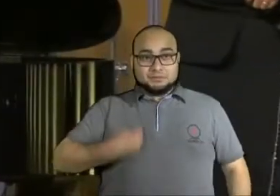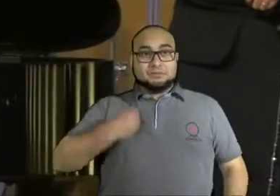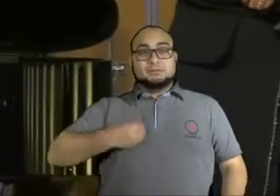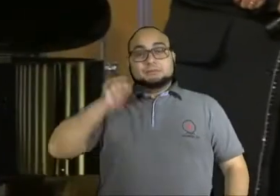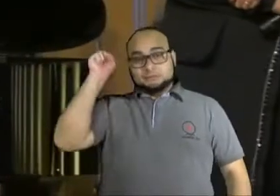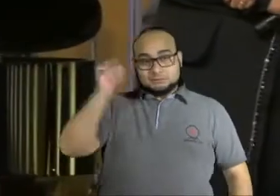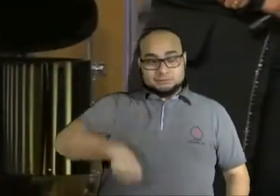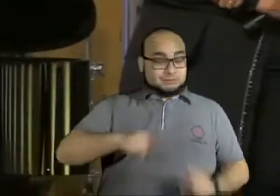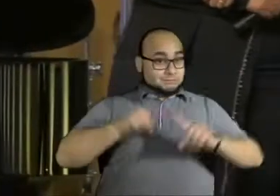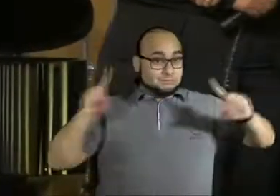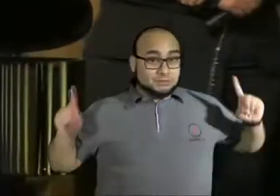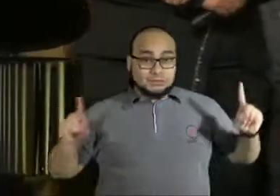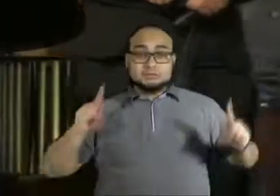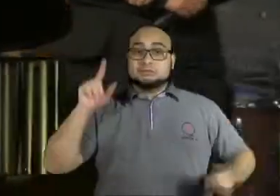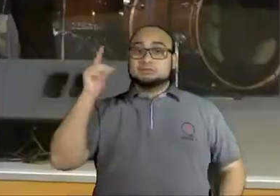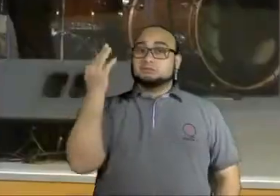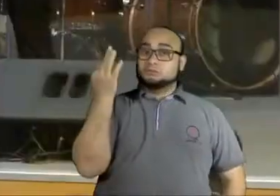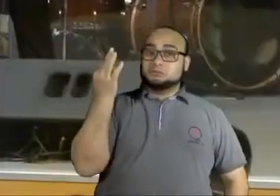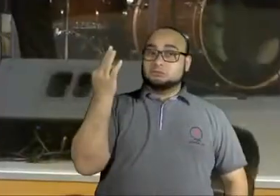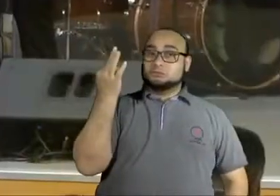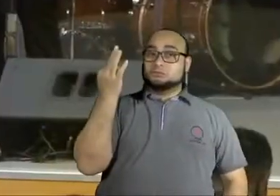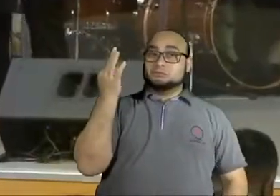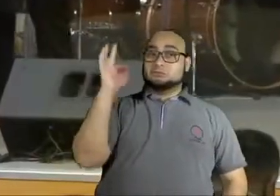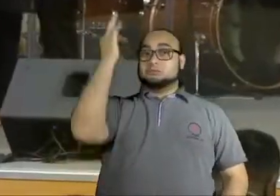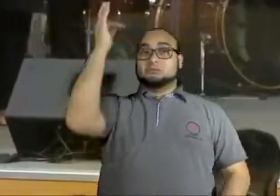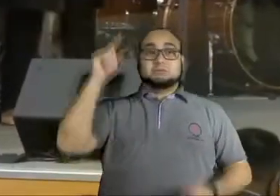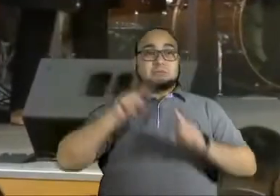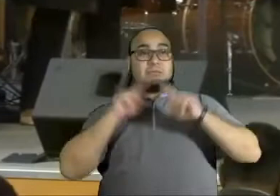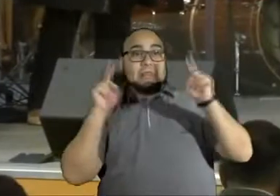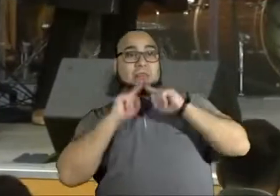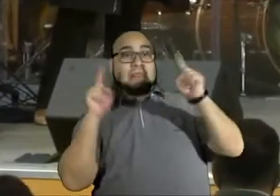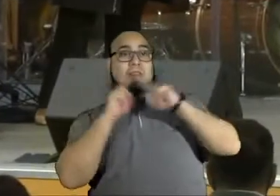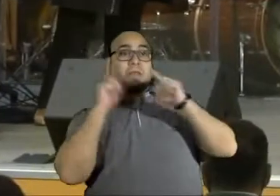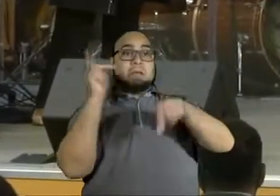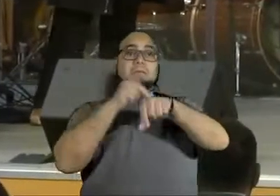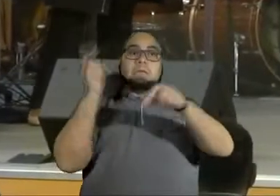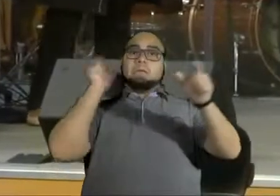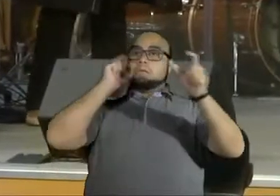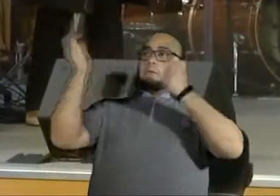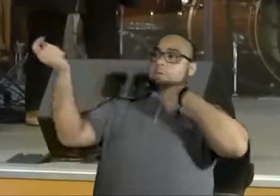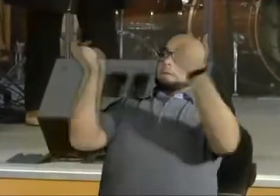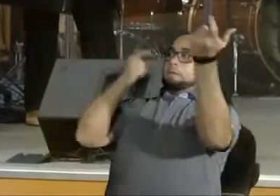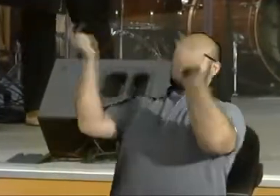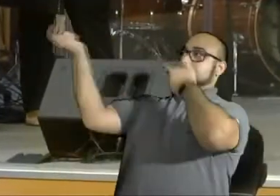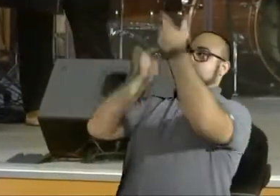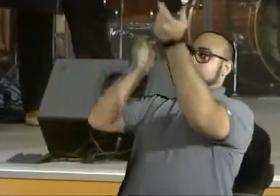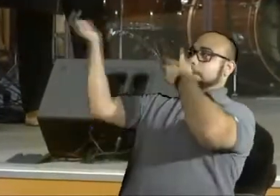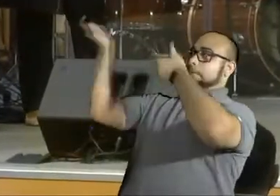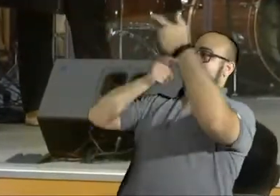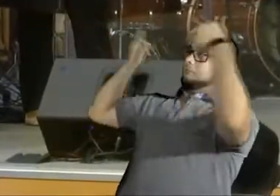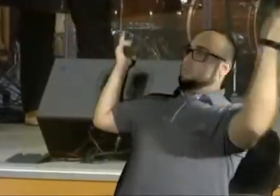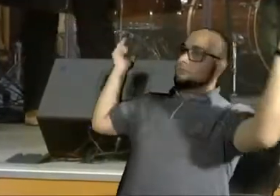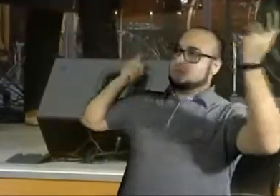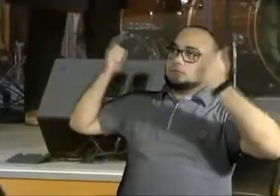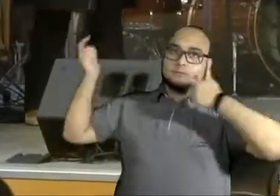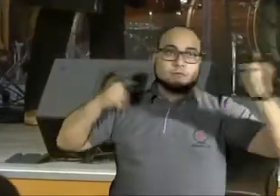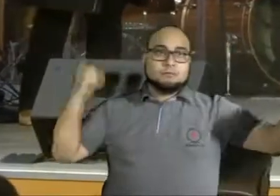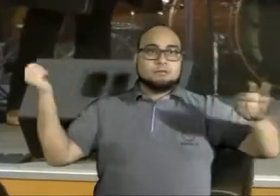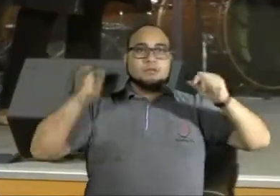contrário, recebe 1000 pedradas. Aí você diz: Camila, vive eu tô, mas parece até que eu tenho que agir como se